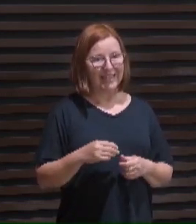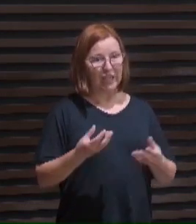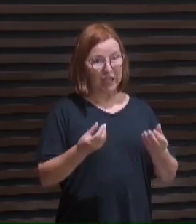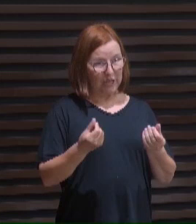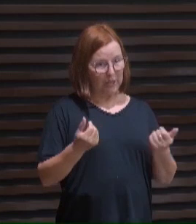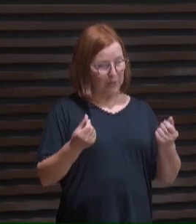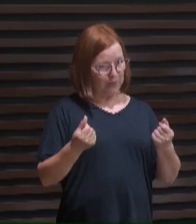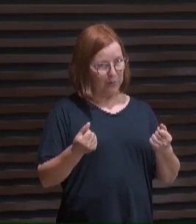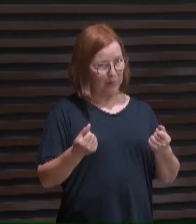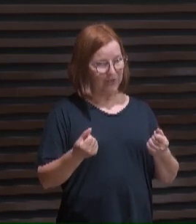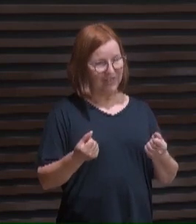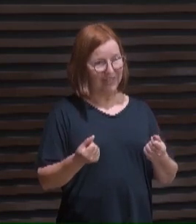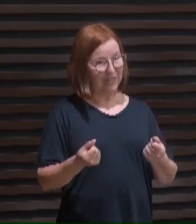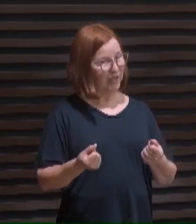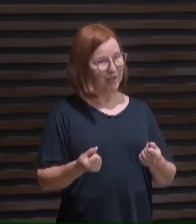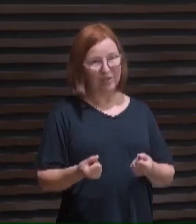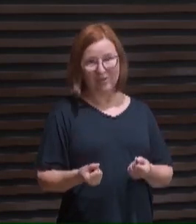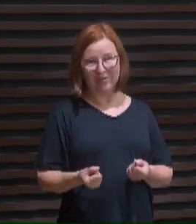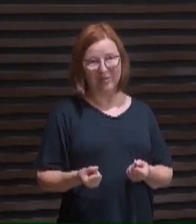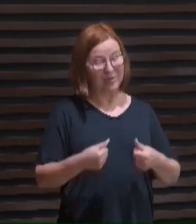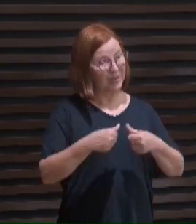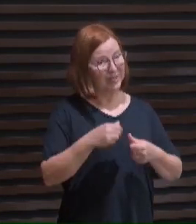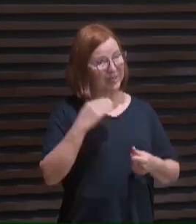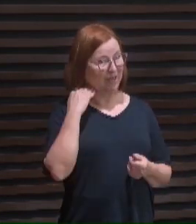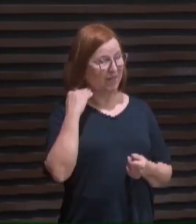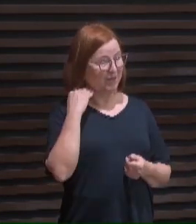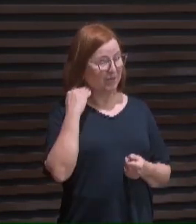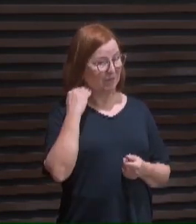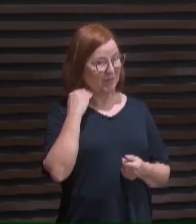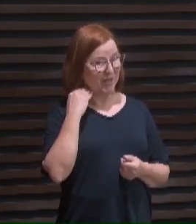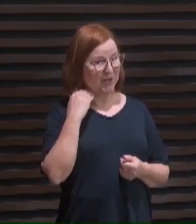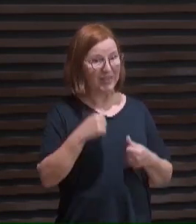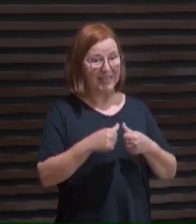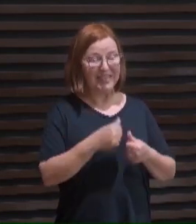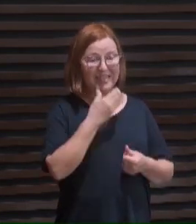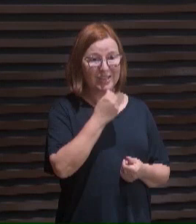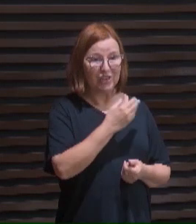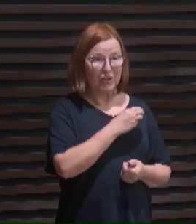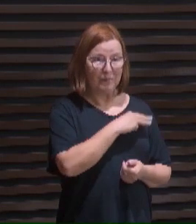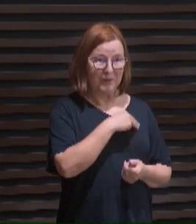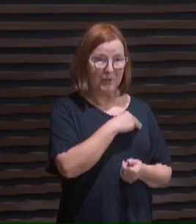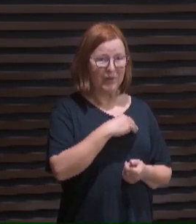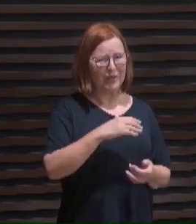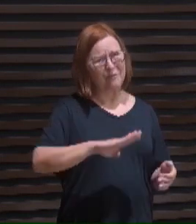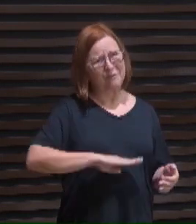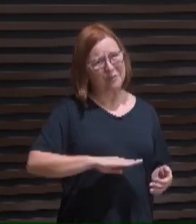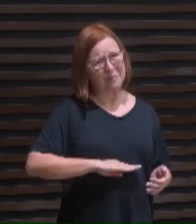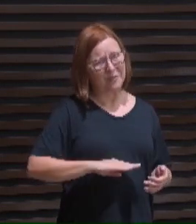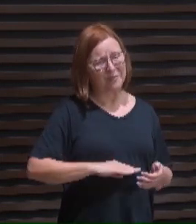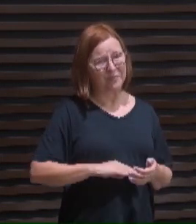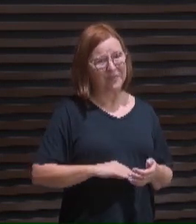Ele estava passando fome. O dinheiro não chegava e ele fez 1 dia de jejum,